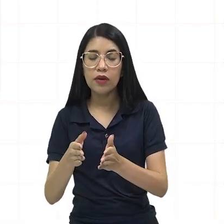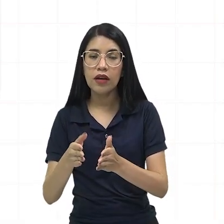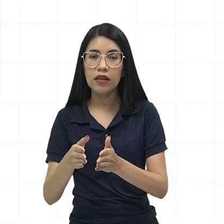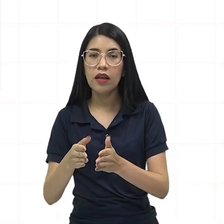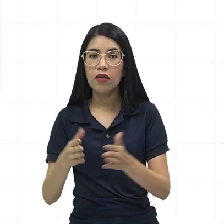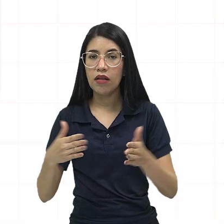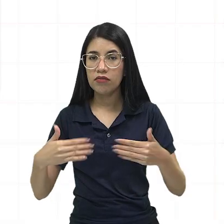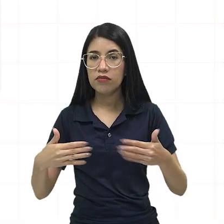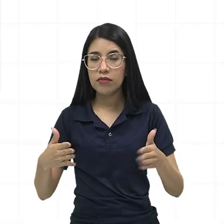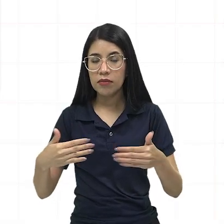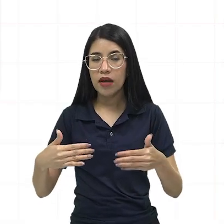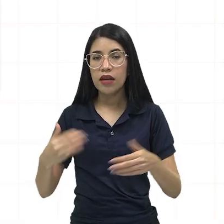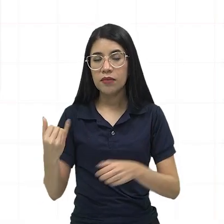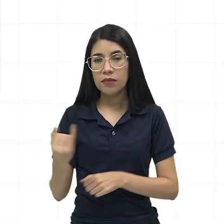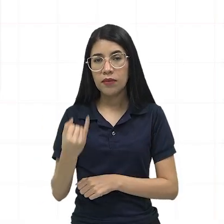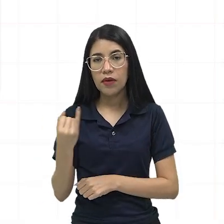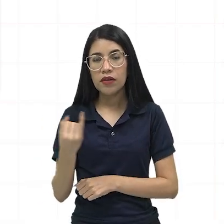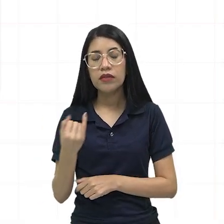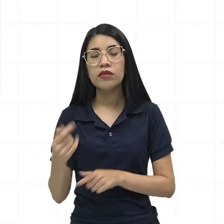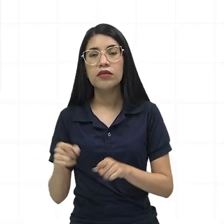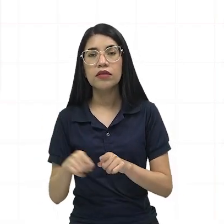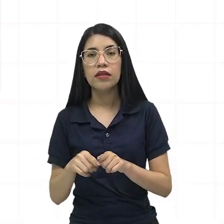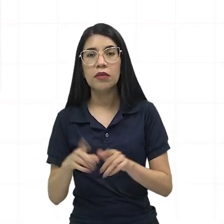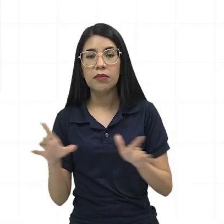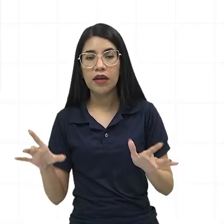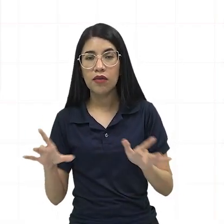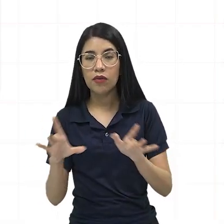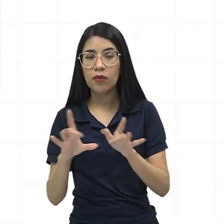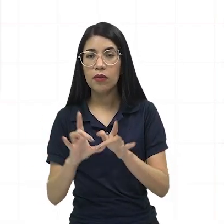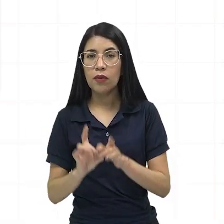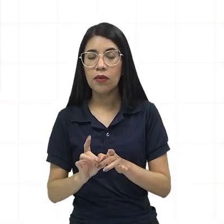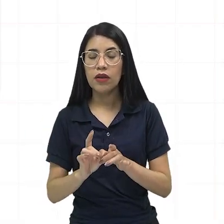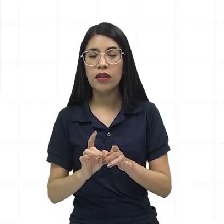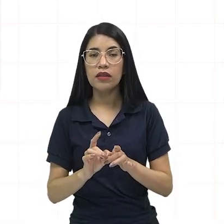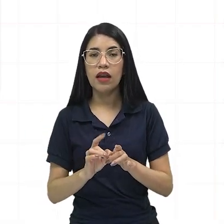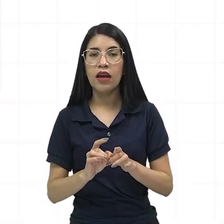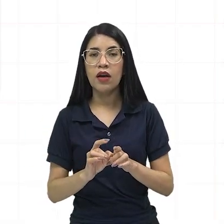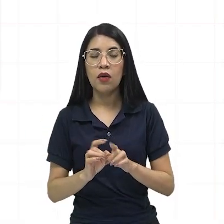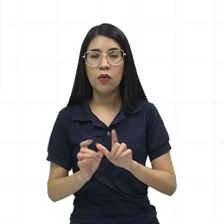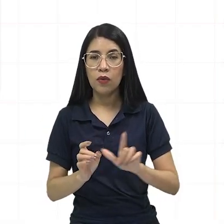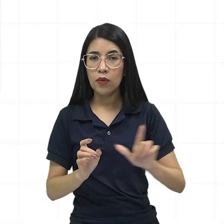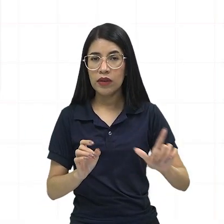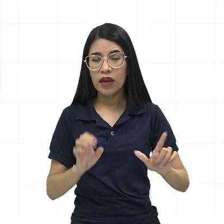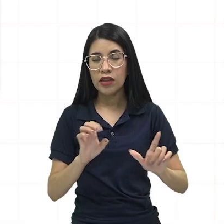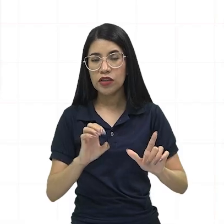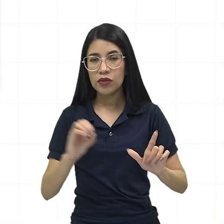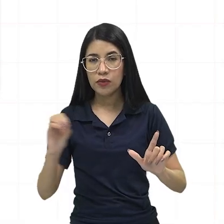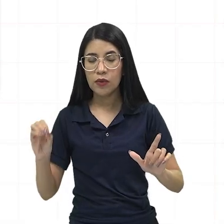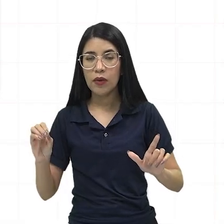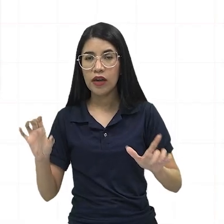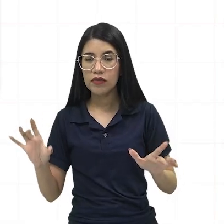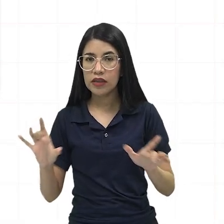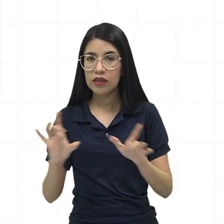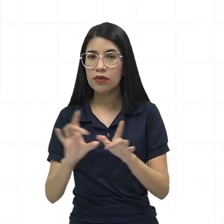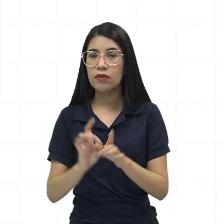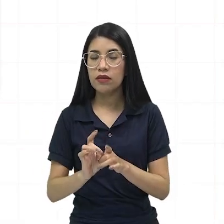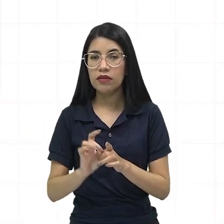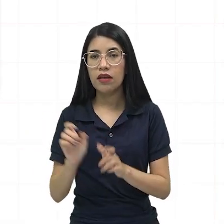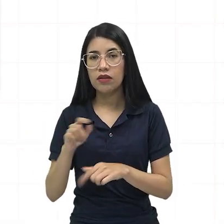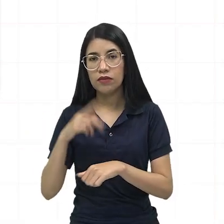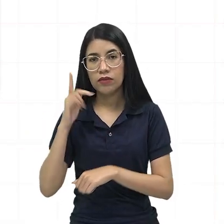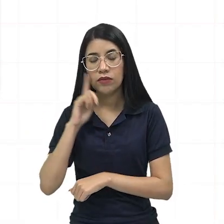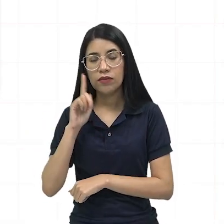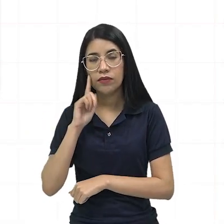é um importante canal de ligação entre a costa leste e a costa oeste dos Estados